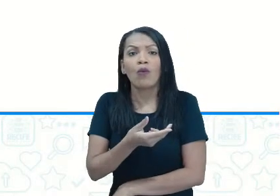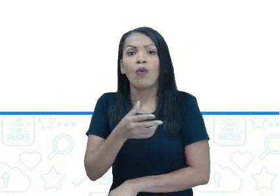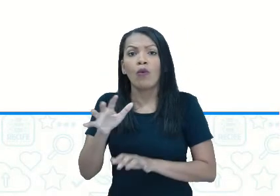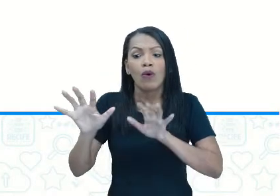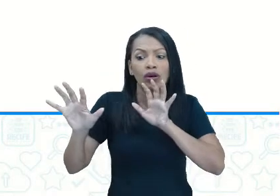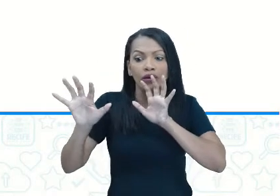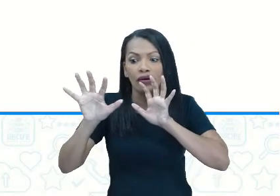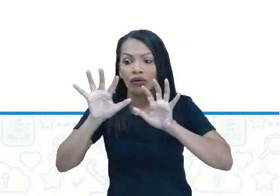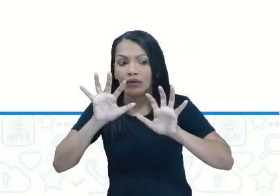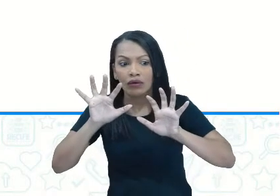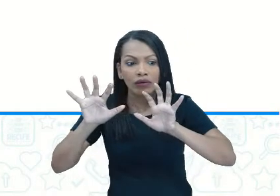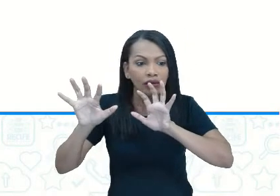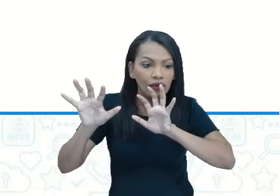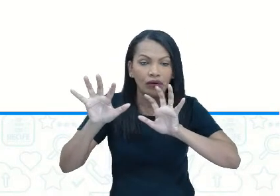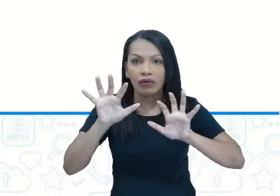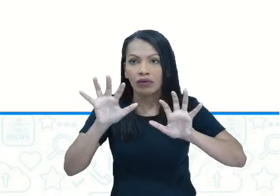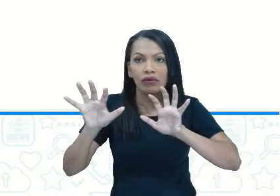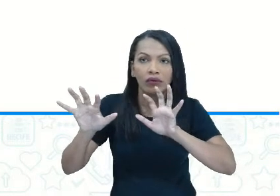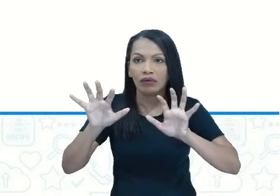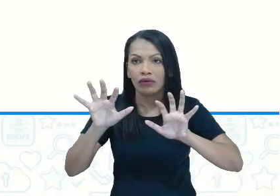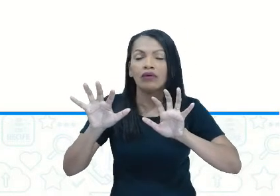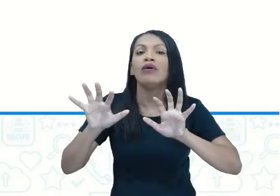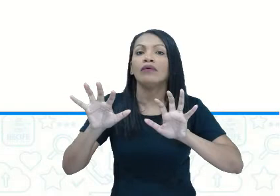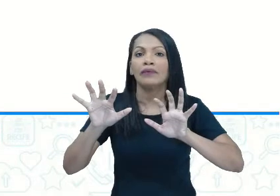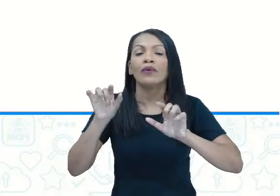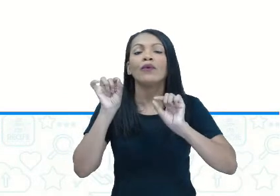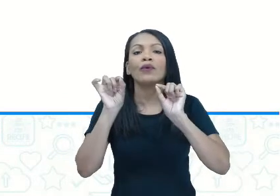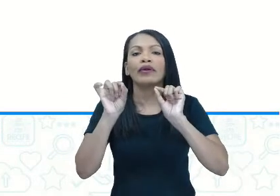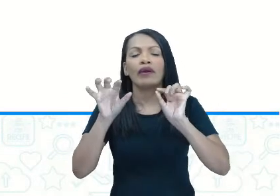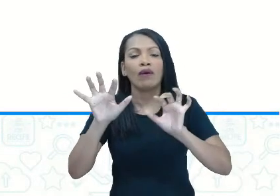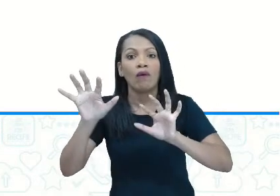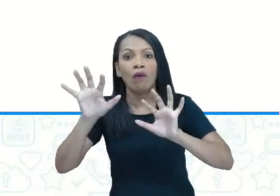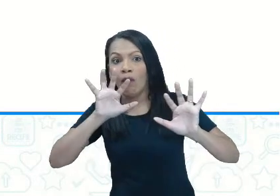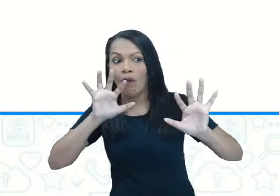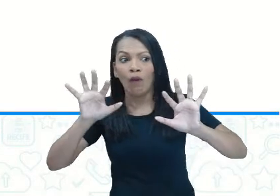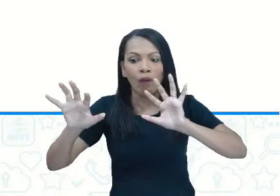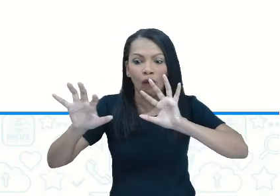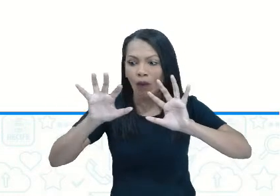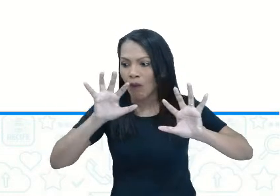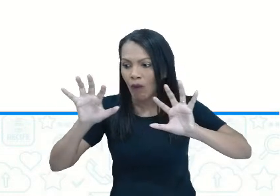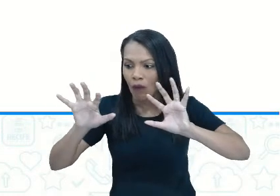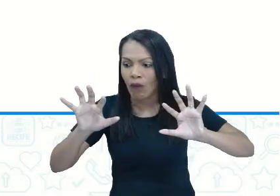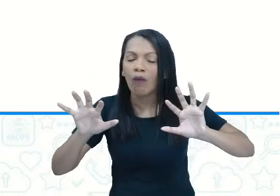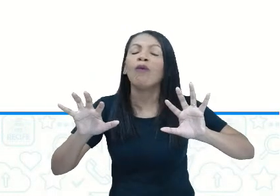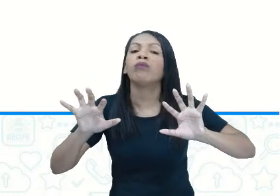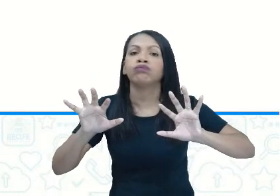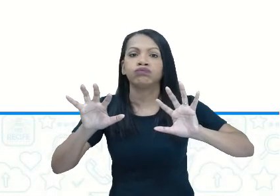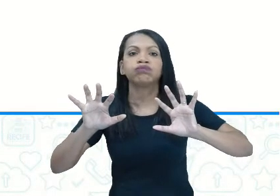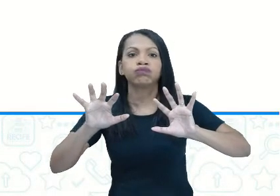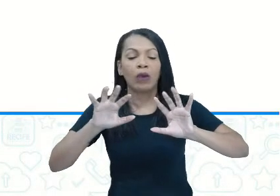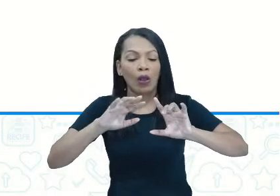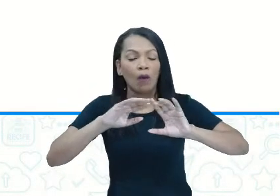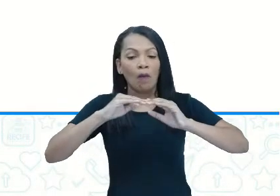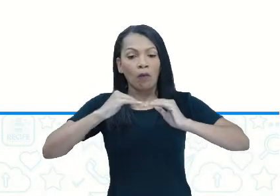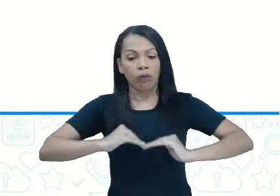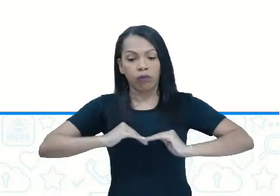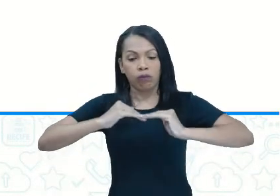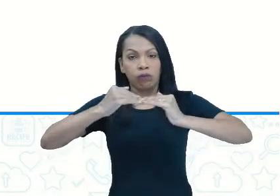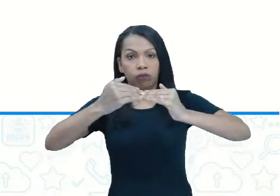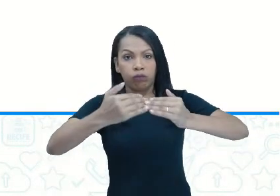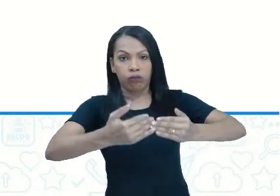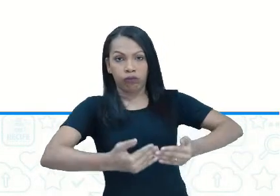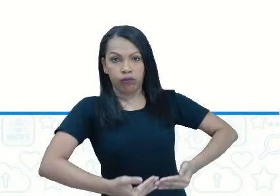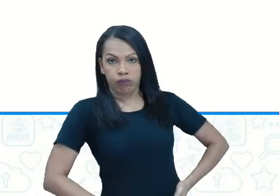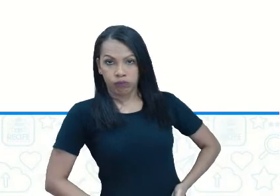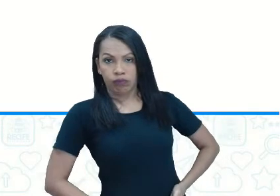aí que eu esqueci de dar o espaço entre barrigudo e um espaço entre existiu e a vírgula, tá certo? Desconsidera aí, tá certo? Então eu vou